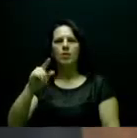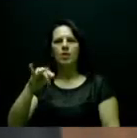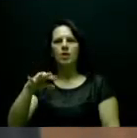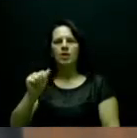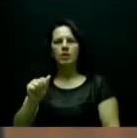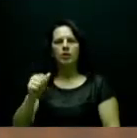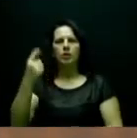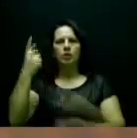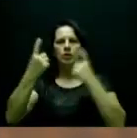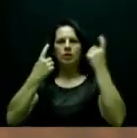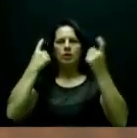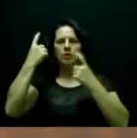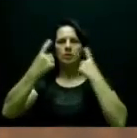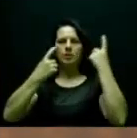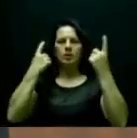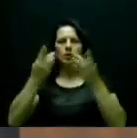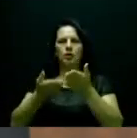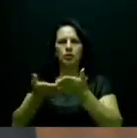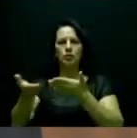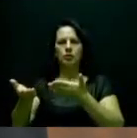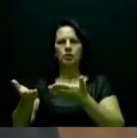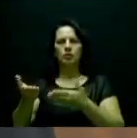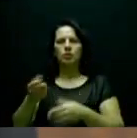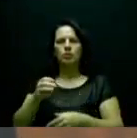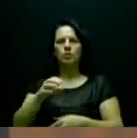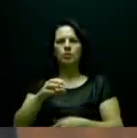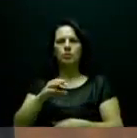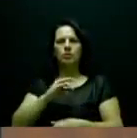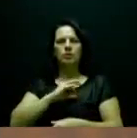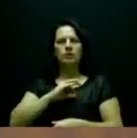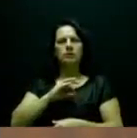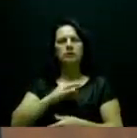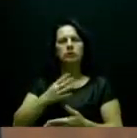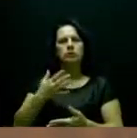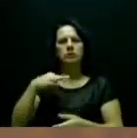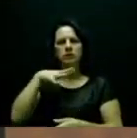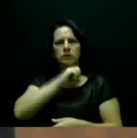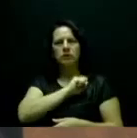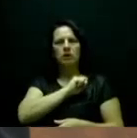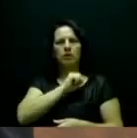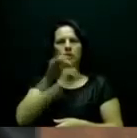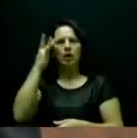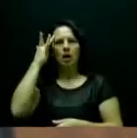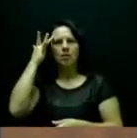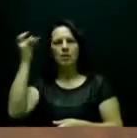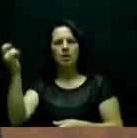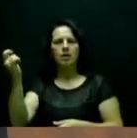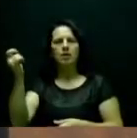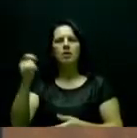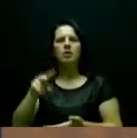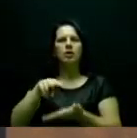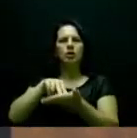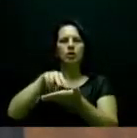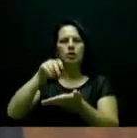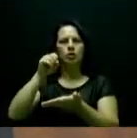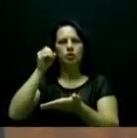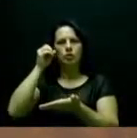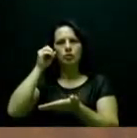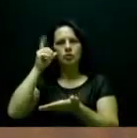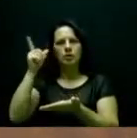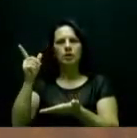nossa preocupação é essa de encaminhar ao Executivo o mais breve possível, no caso amanhã, logo pela manhã, com